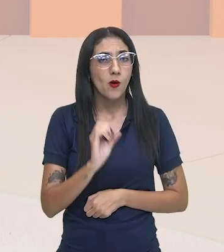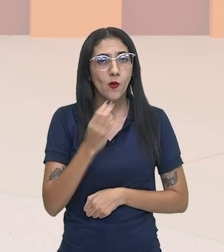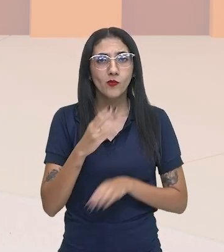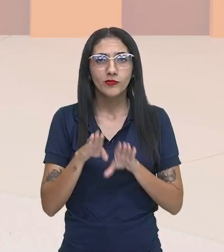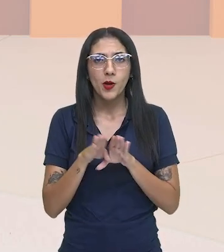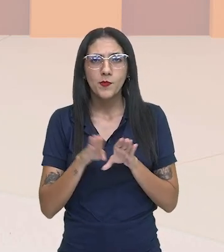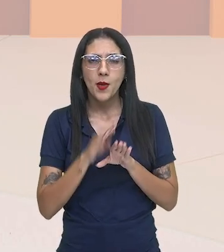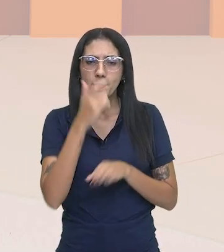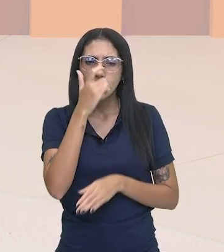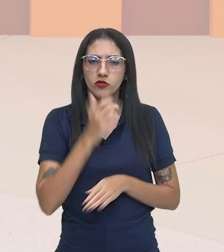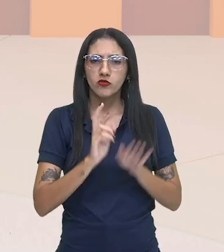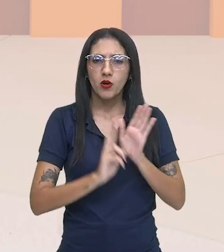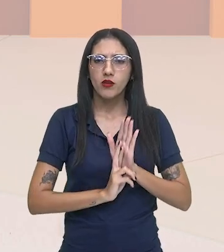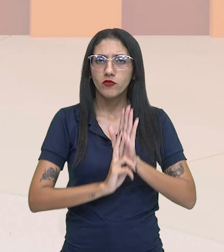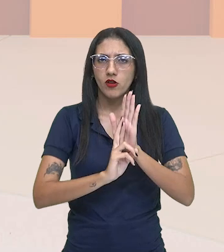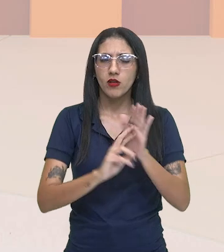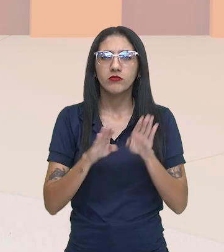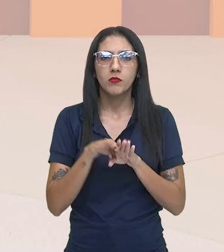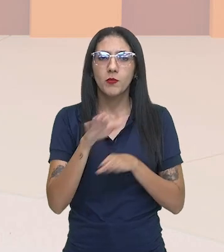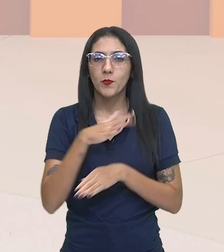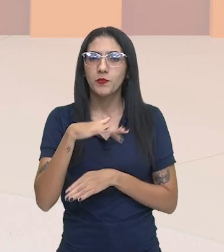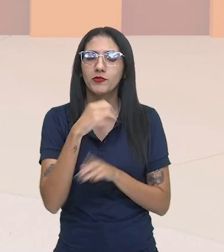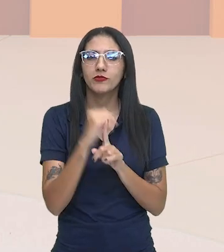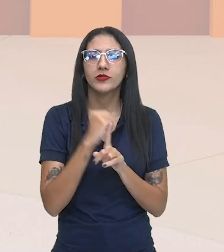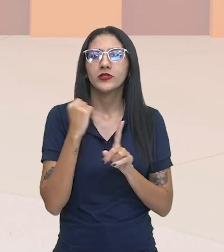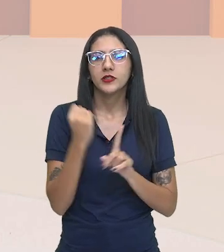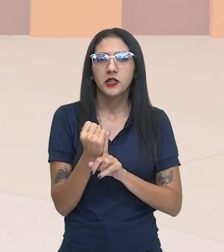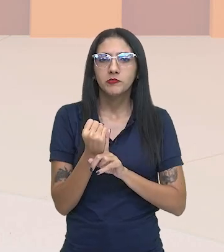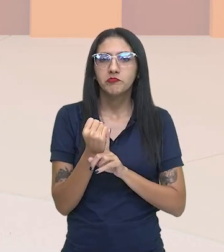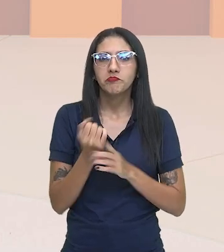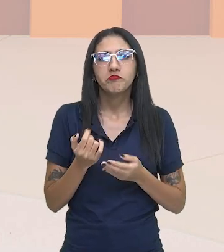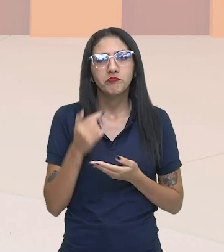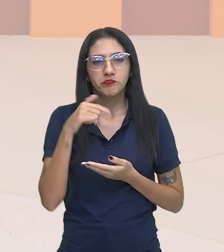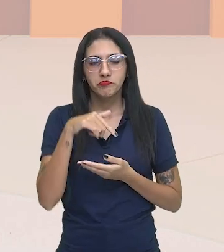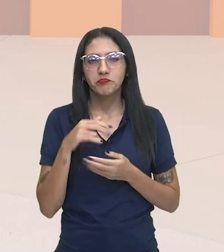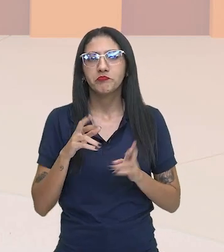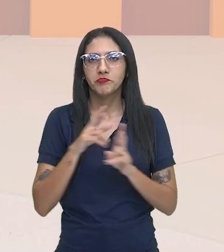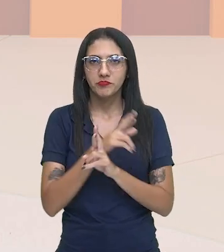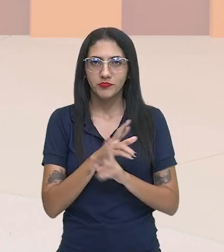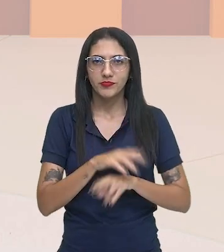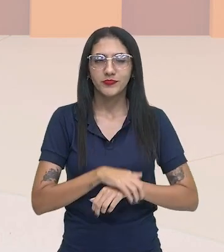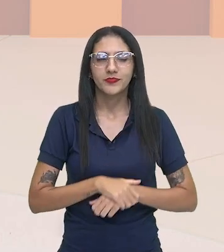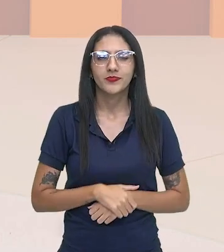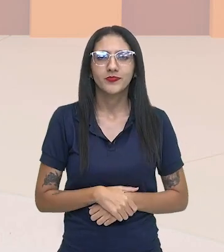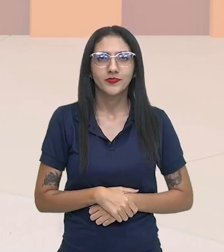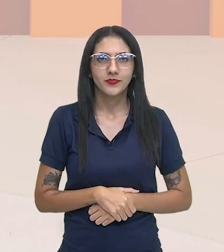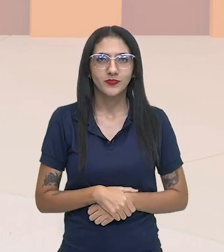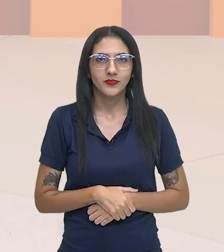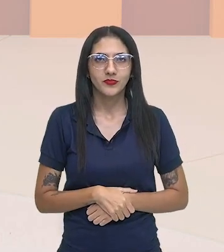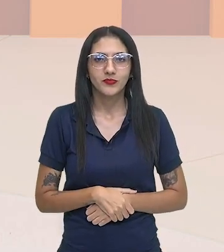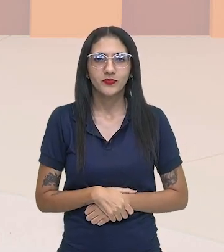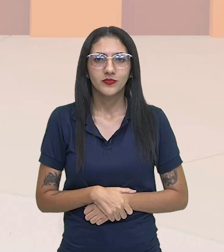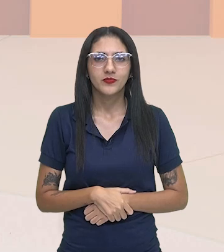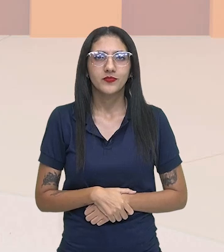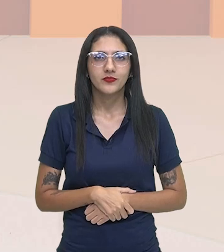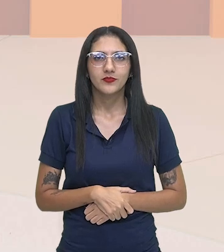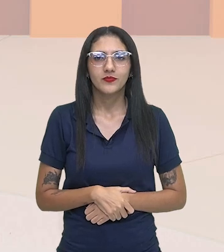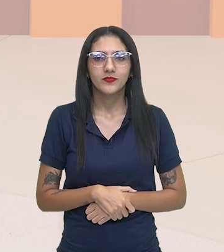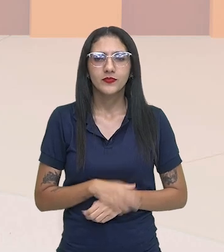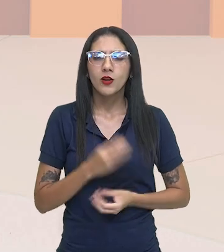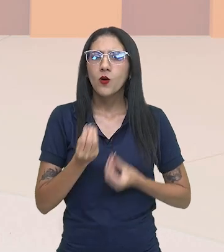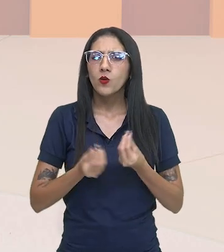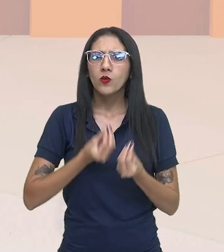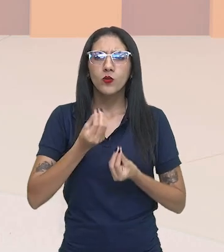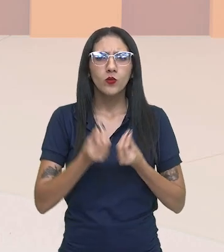entre governante e governados. Então, existe essa relação de poder, certo? E as formas de exercer o